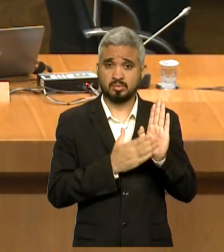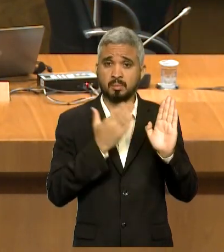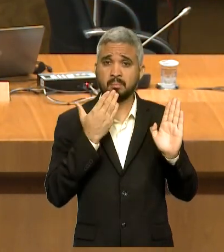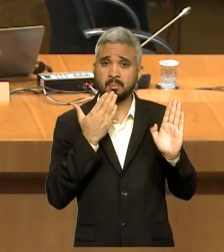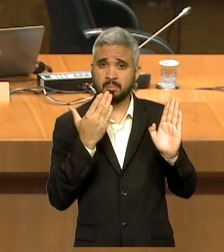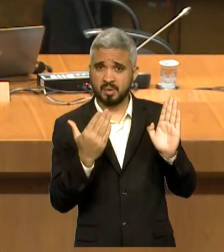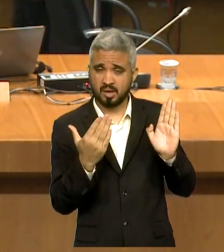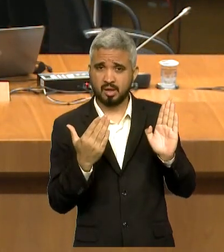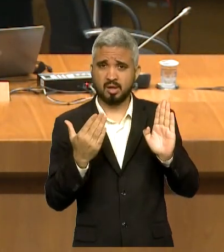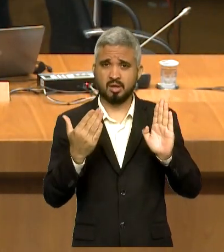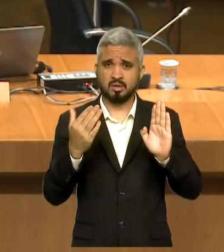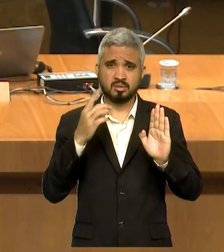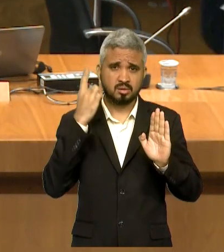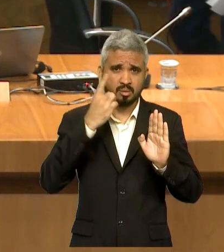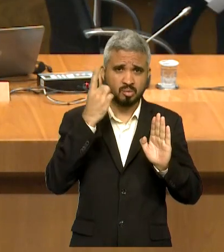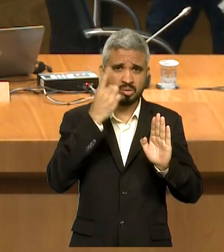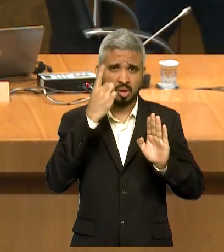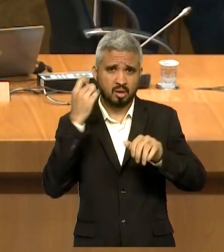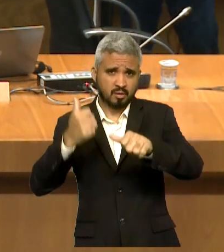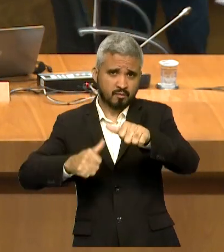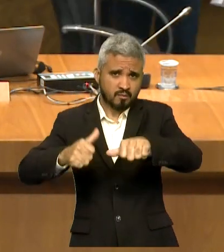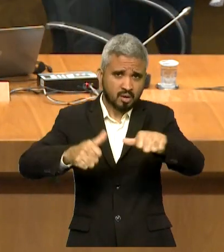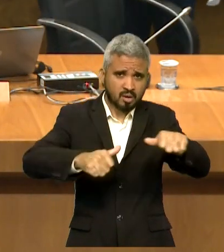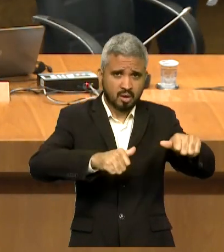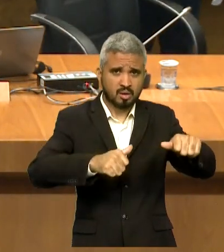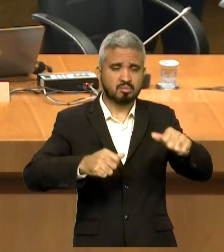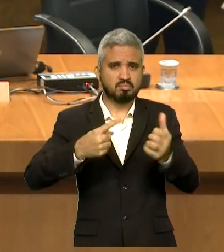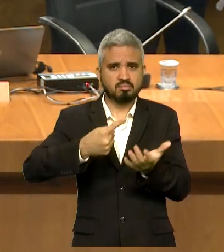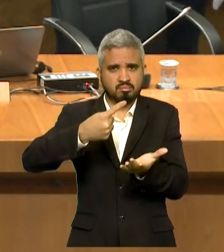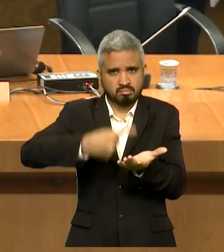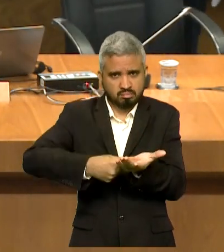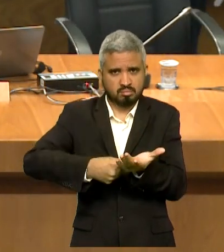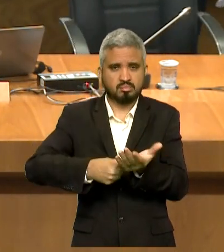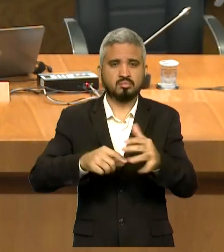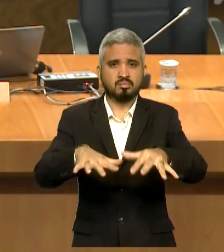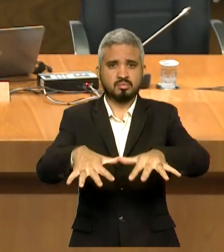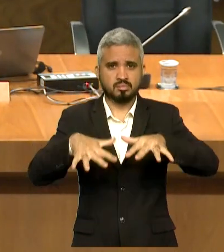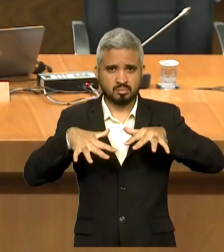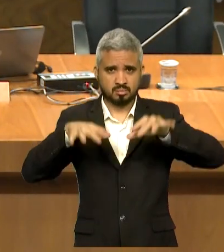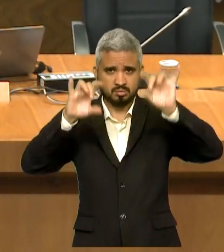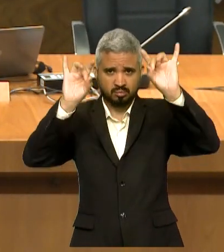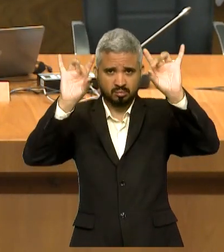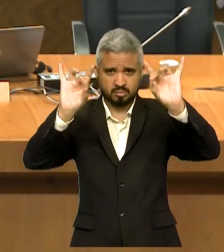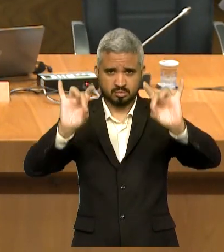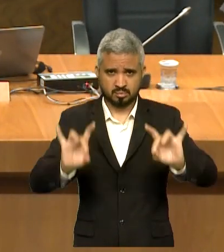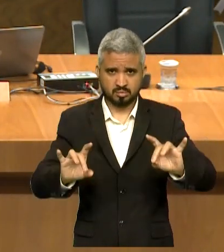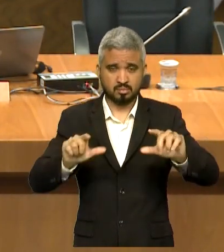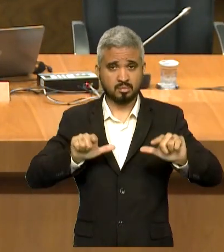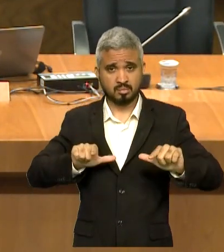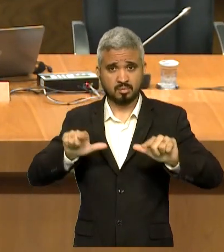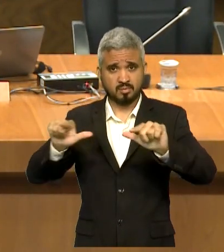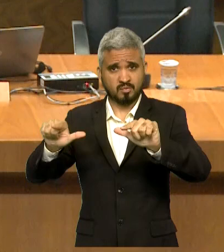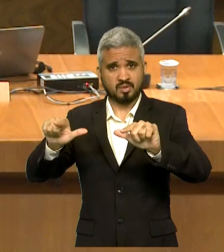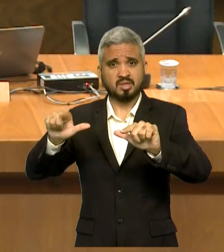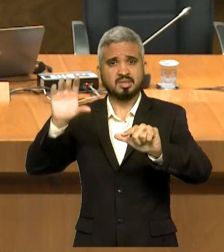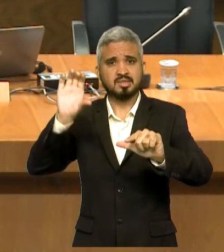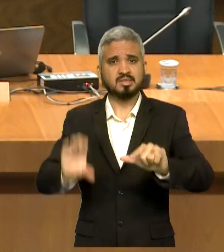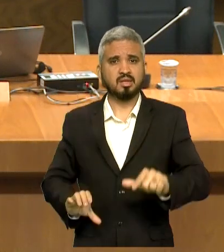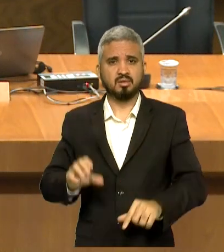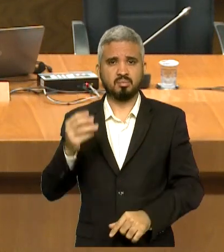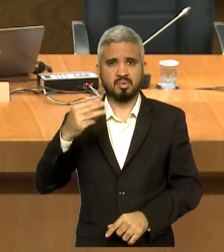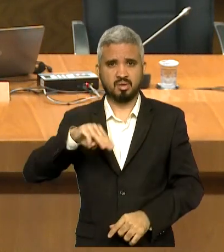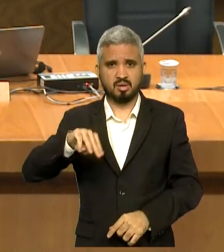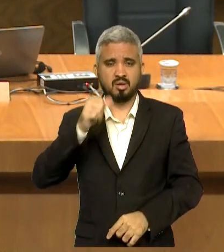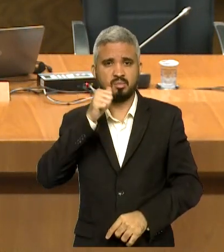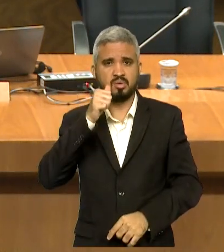ouvido o plenário, seja realizada uma sessão solene para entrega do título de cidadã maranhense à senhora Sueli